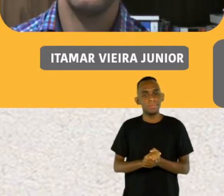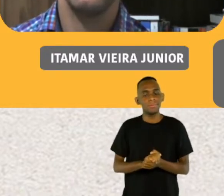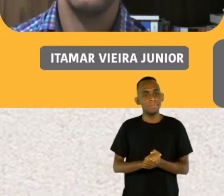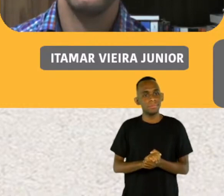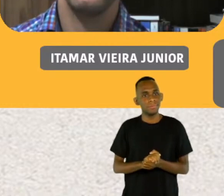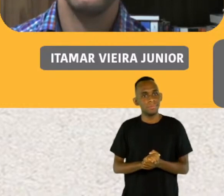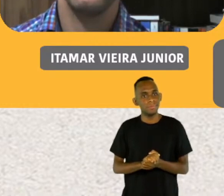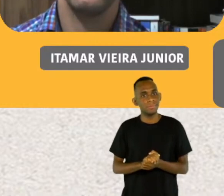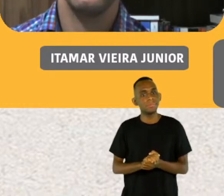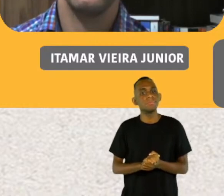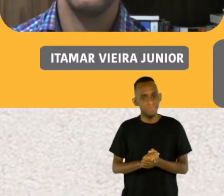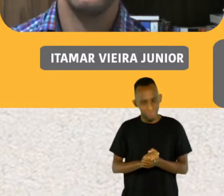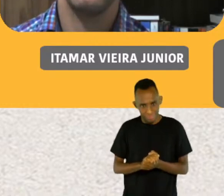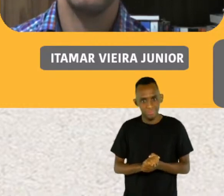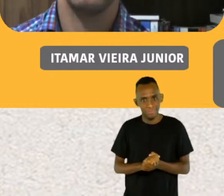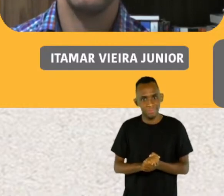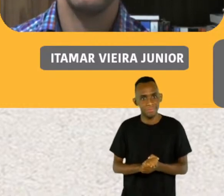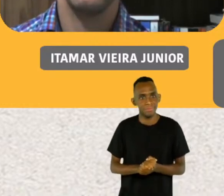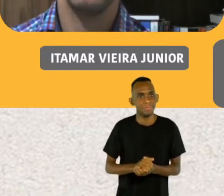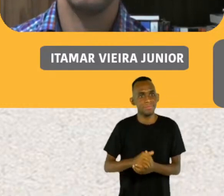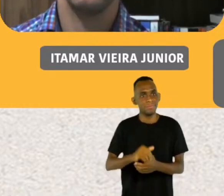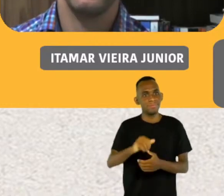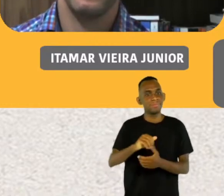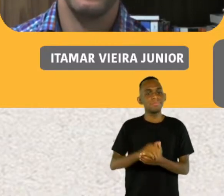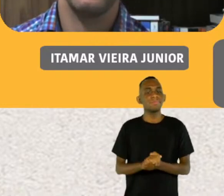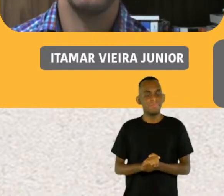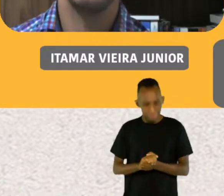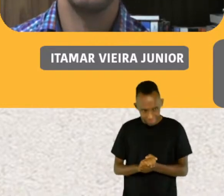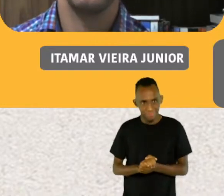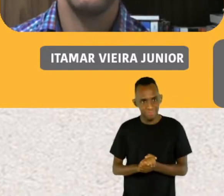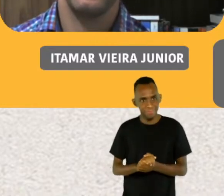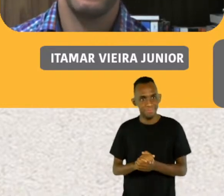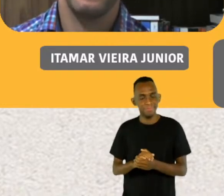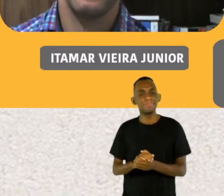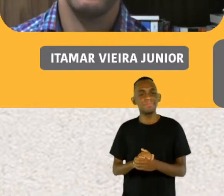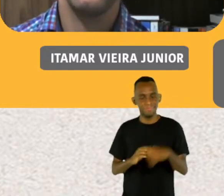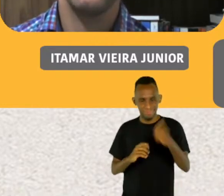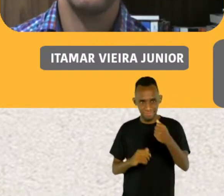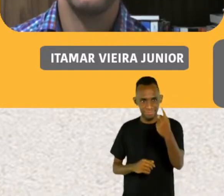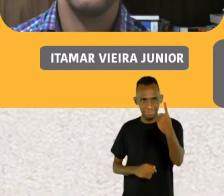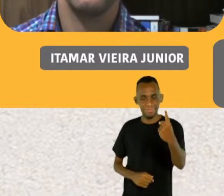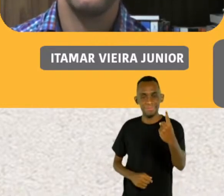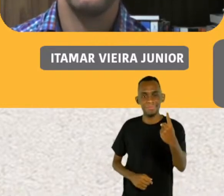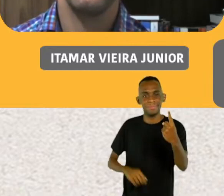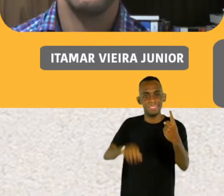só no primeiro nome, para não tomar muito tempo. Primeiro Sérgio e depois Itamar. Vamos lá.